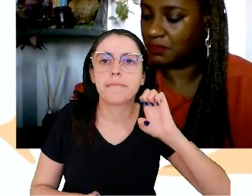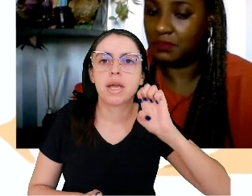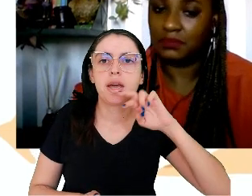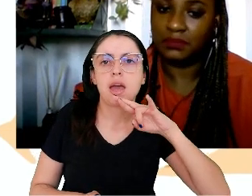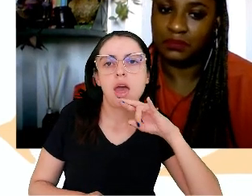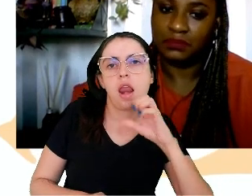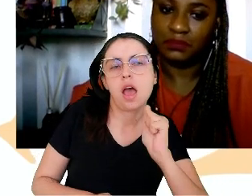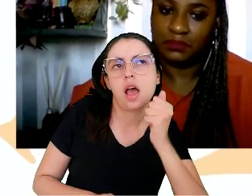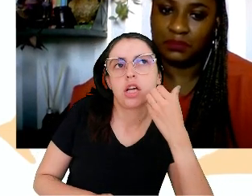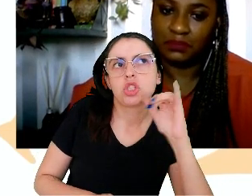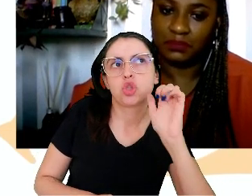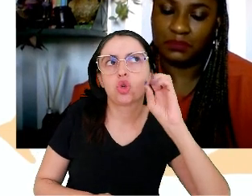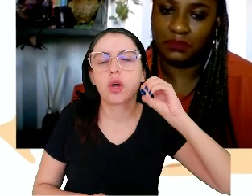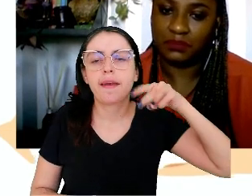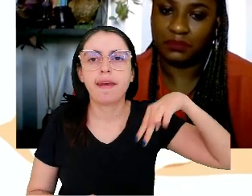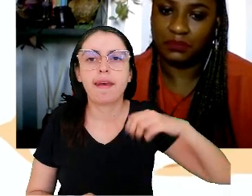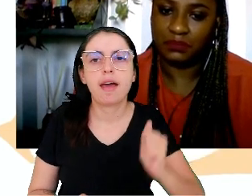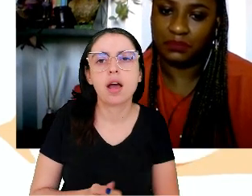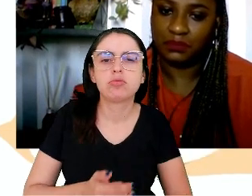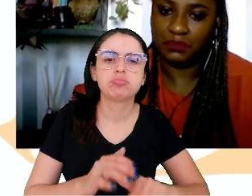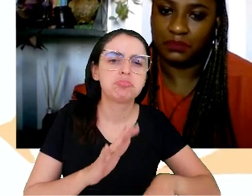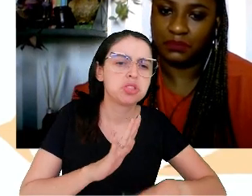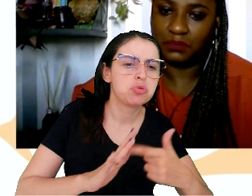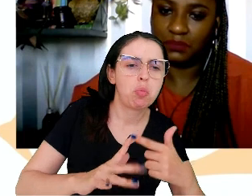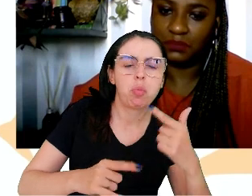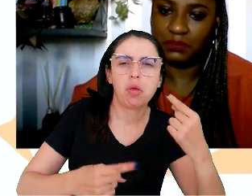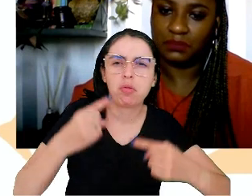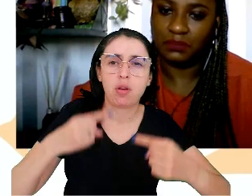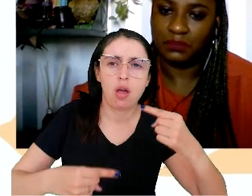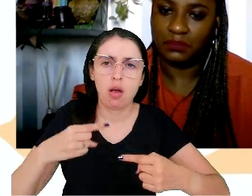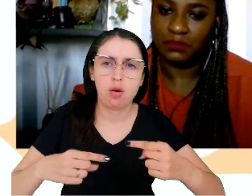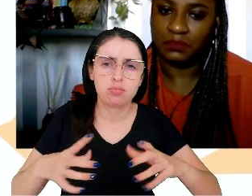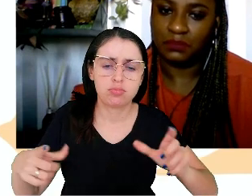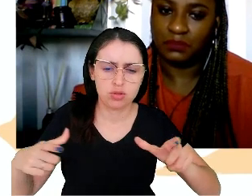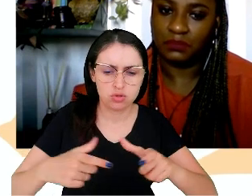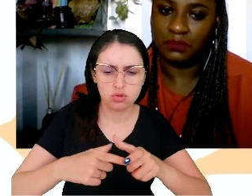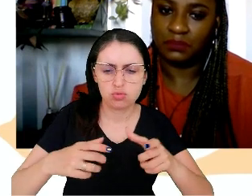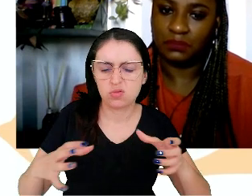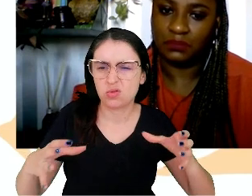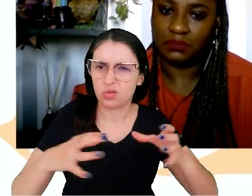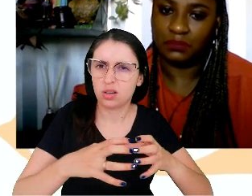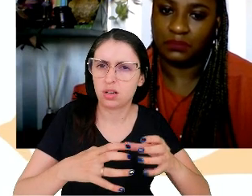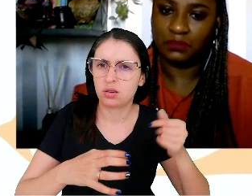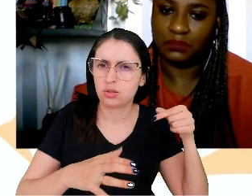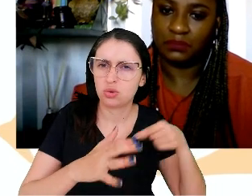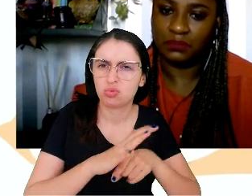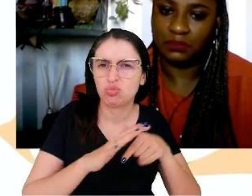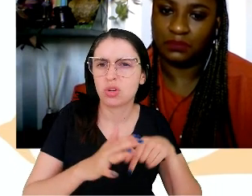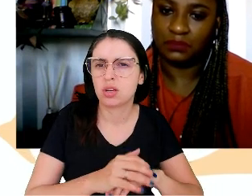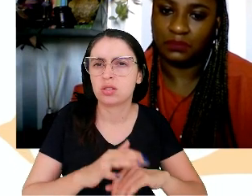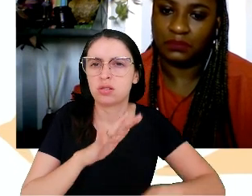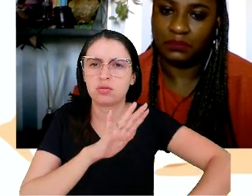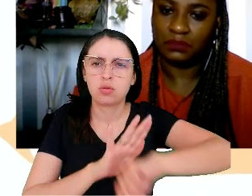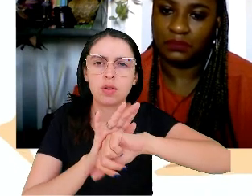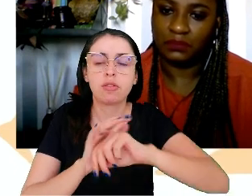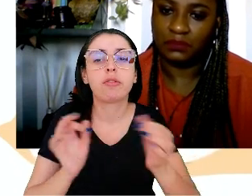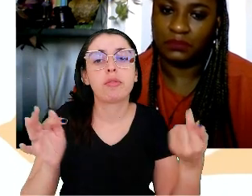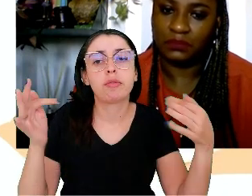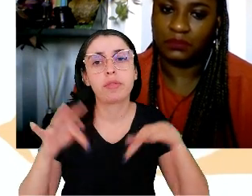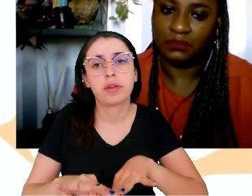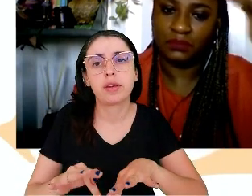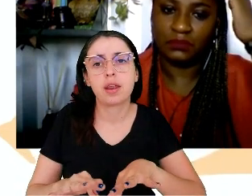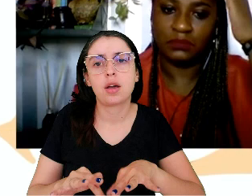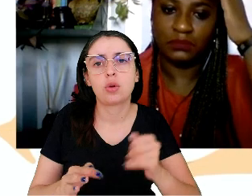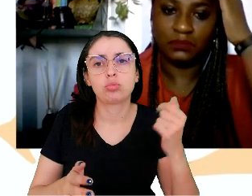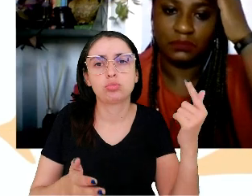muitos documentários sobre Segunda Guerra Mundial, campos de concentração, e ao final dos documentários eu